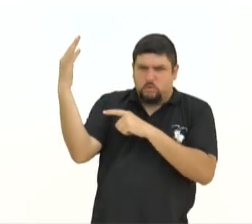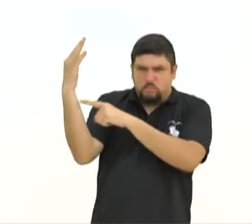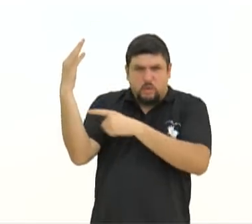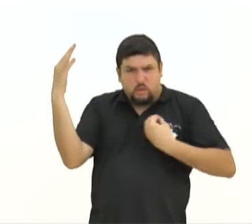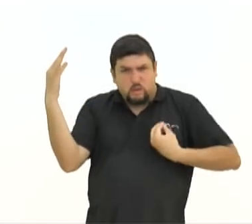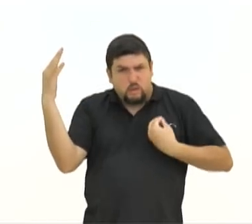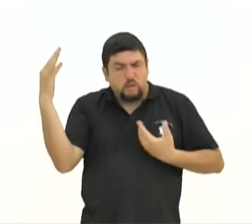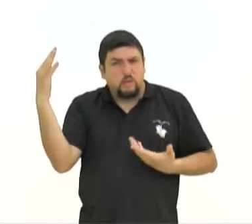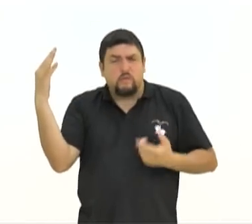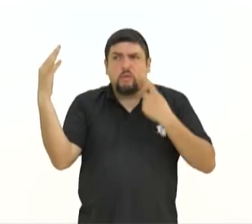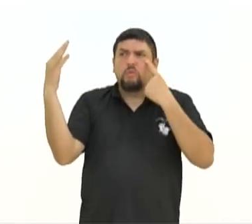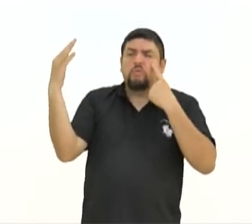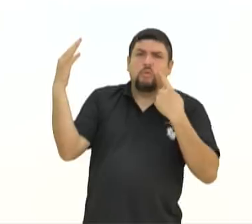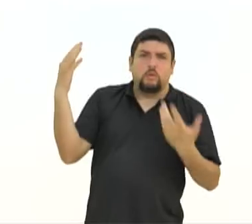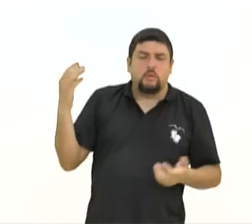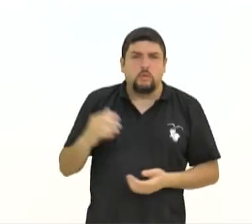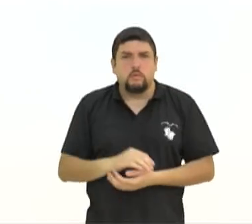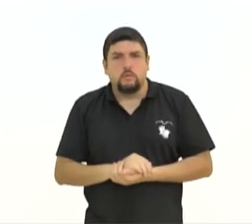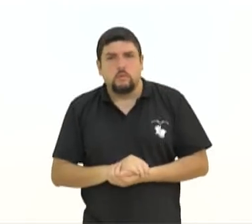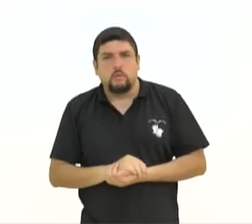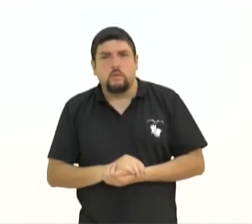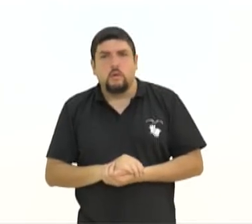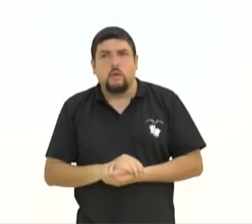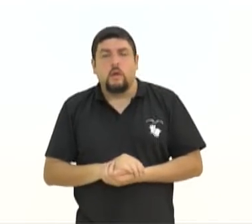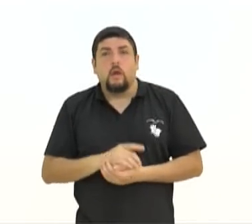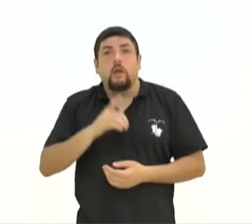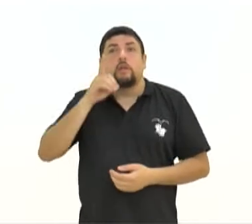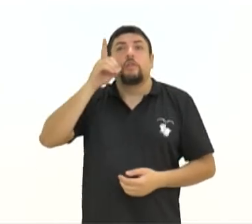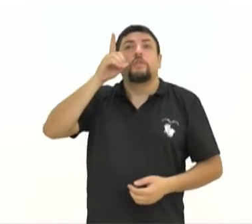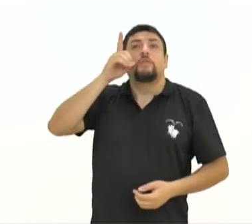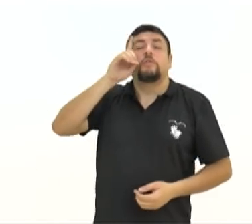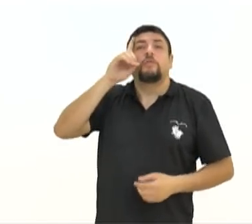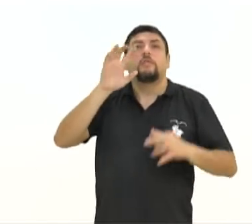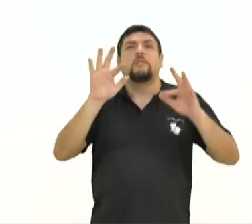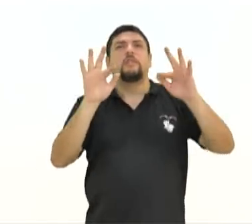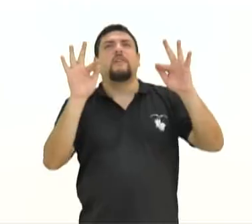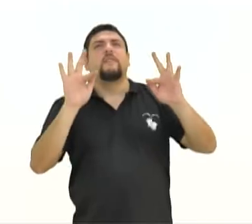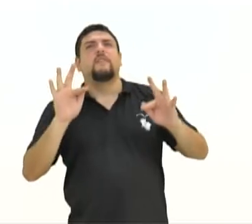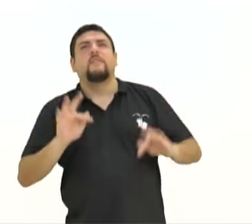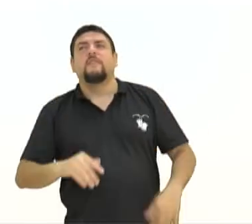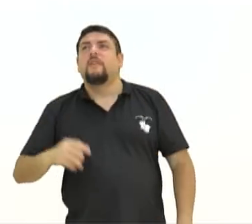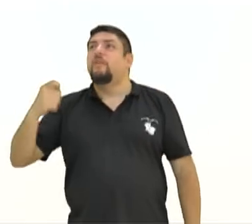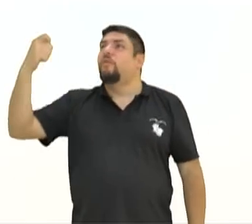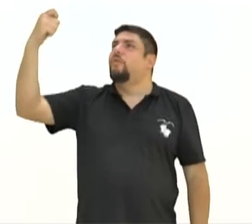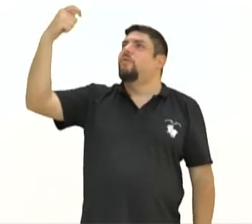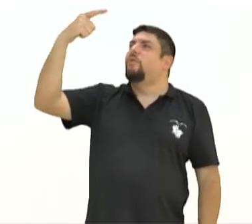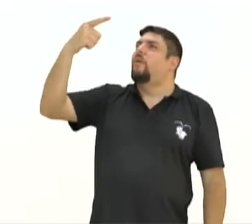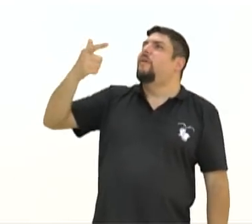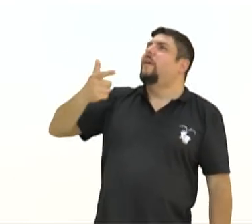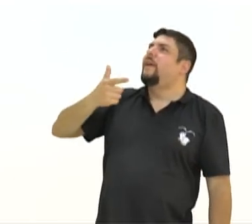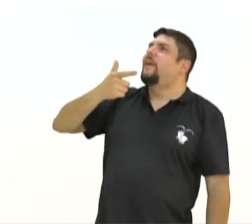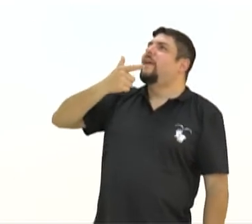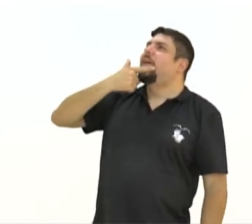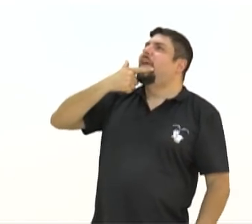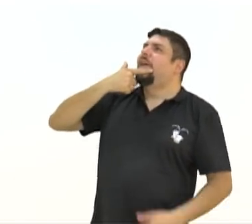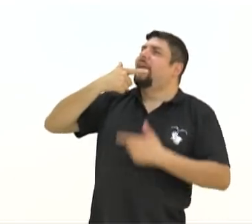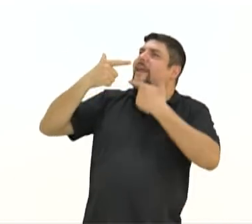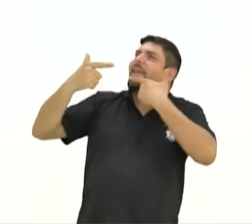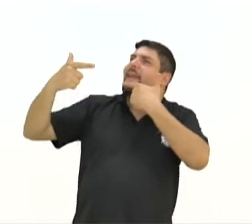corvo. O dia acordou feliz e o sol sorria para mim. O vento assobiava esta